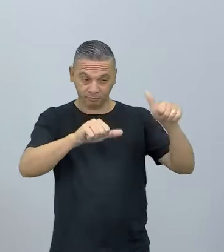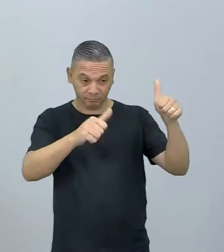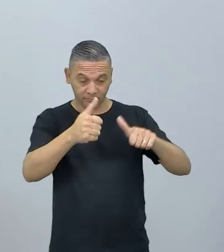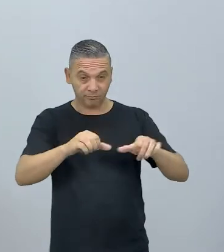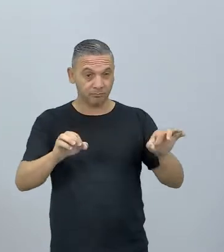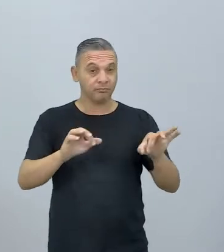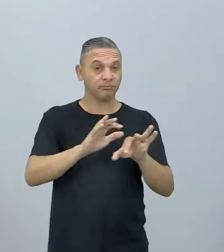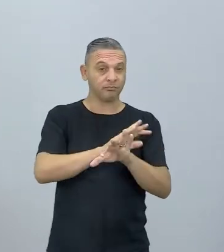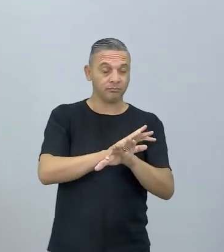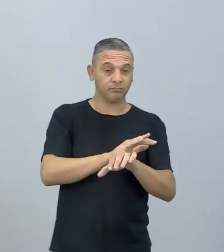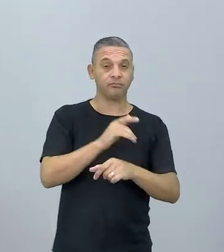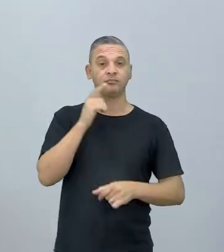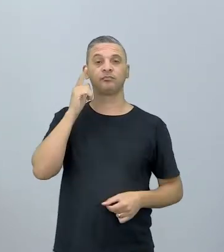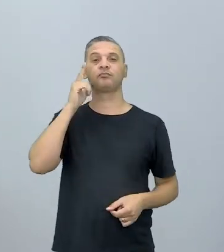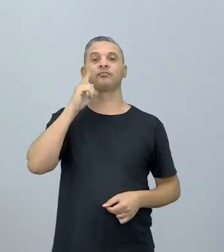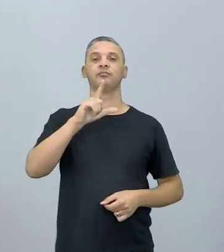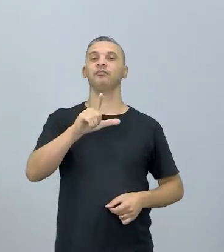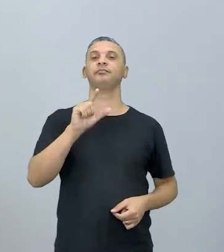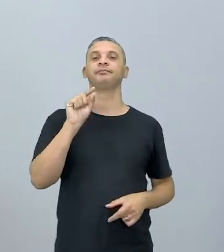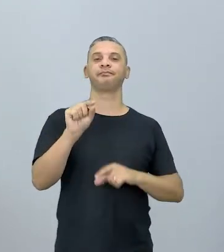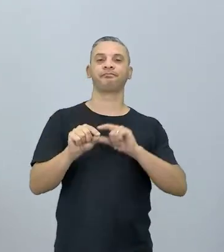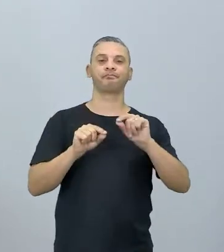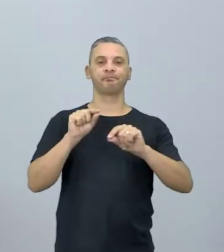de dados a gente vai finalmente